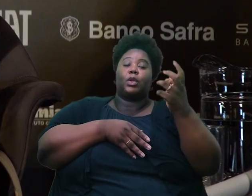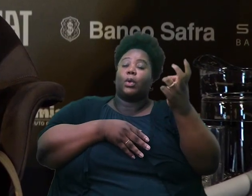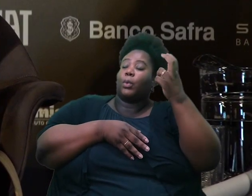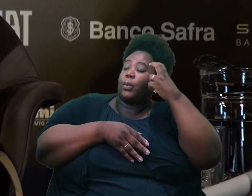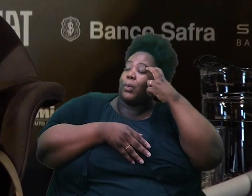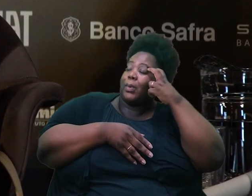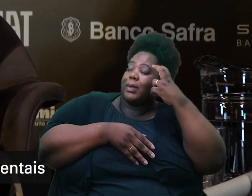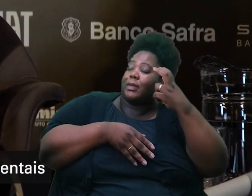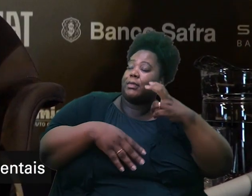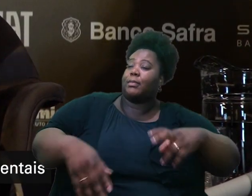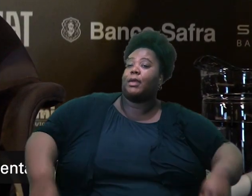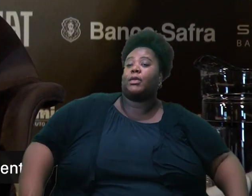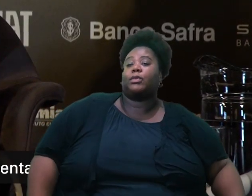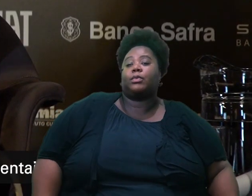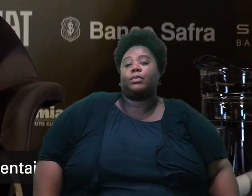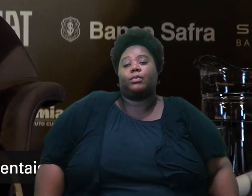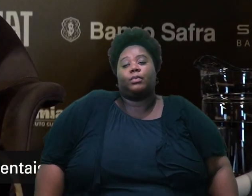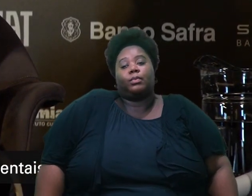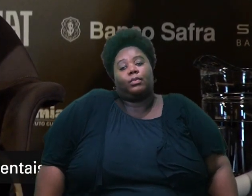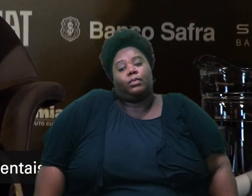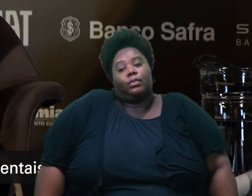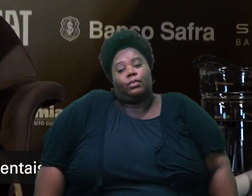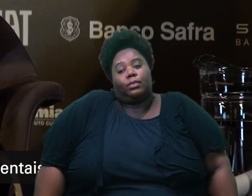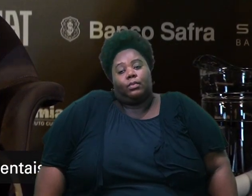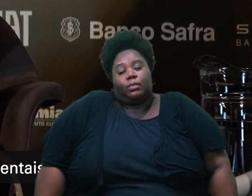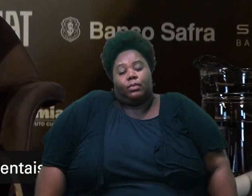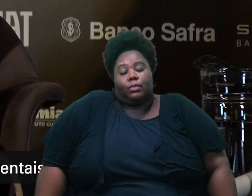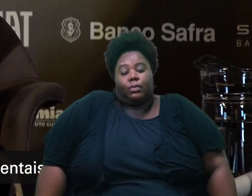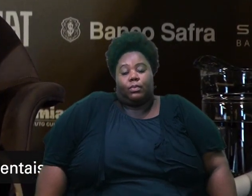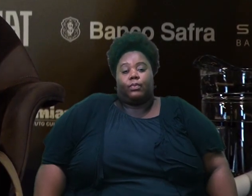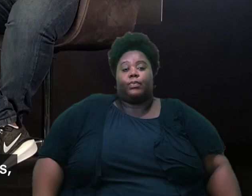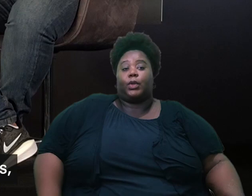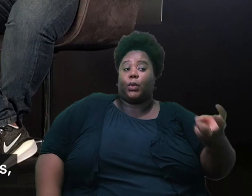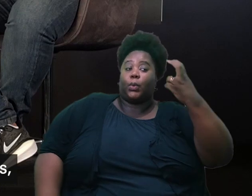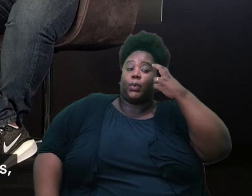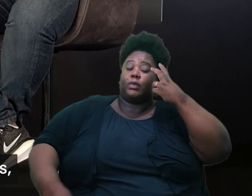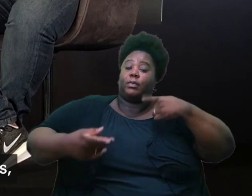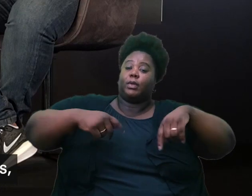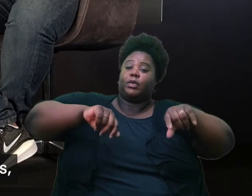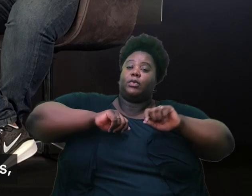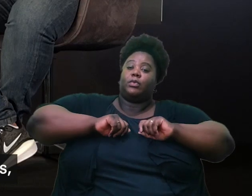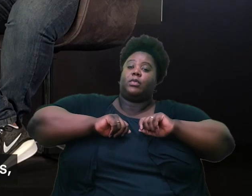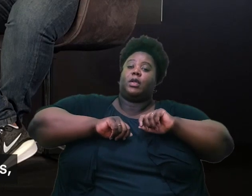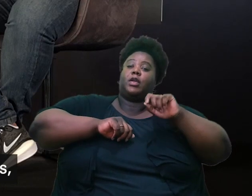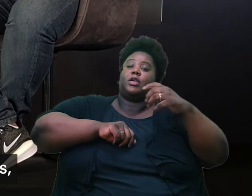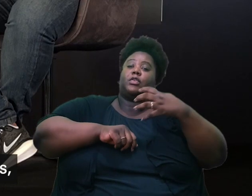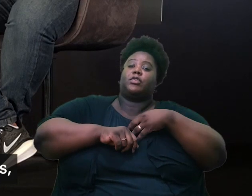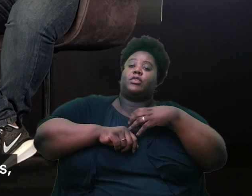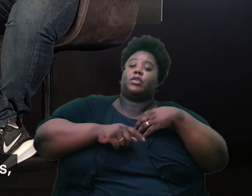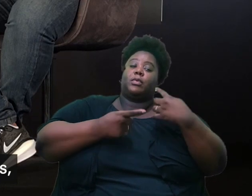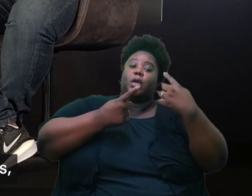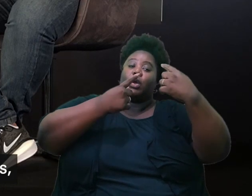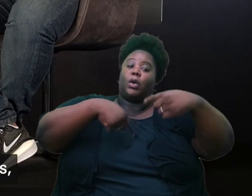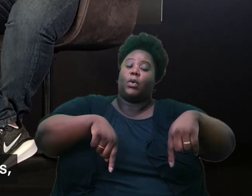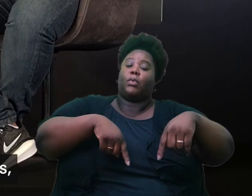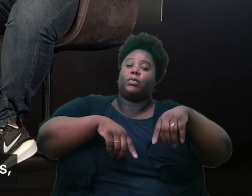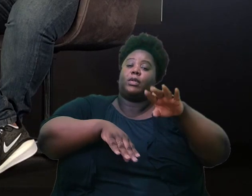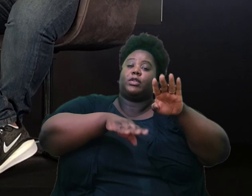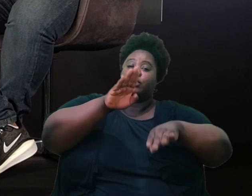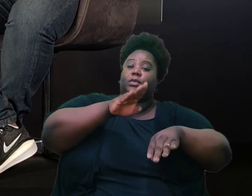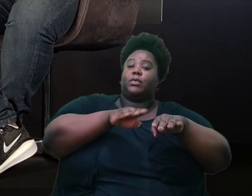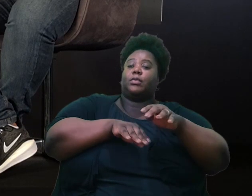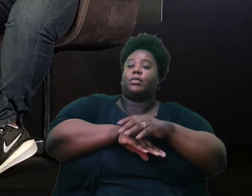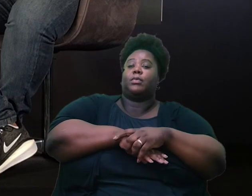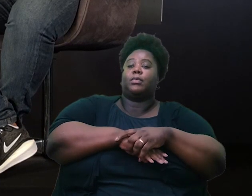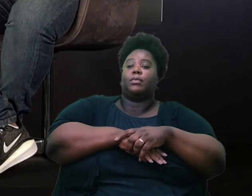conhecimento. É o conhecimento que nos dá instrumentais para lutar contra as desigualdades,